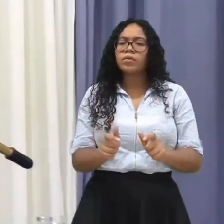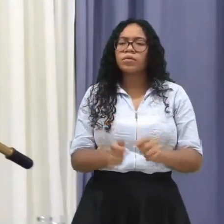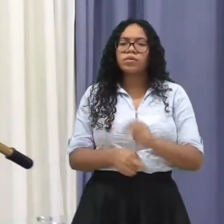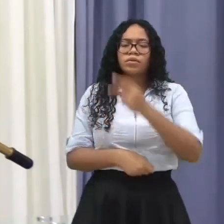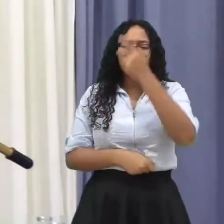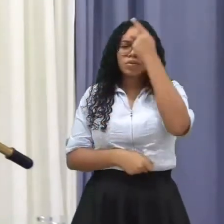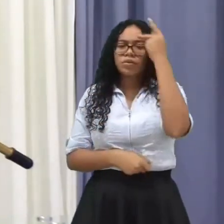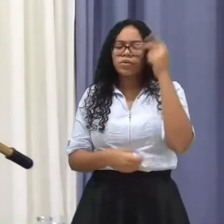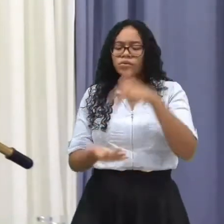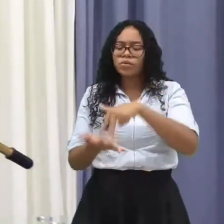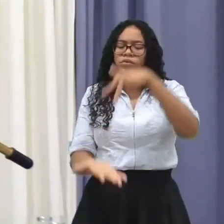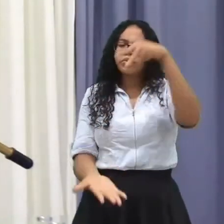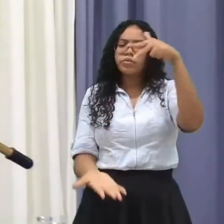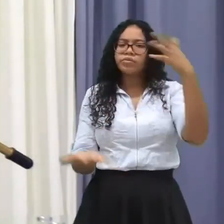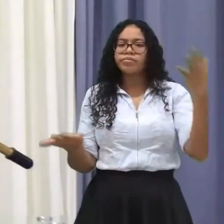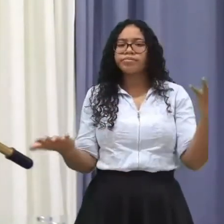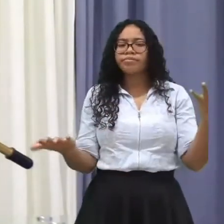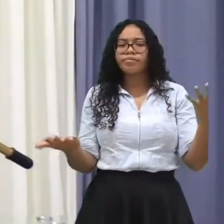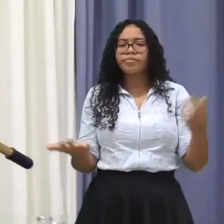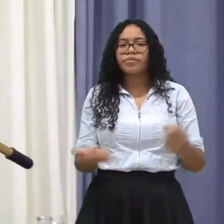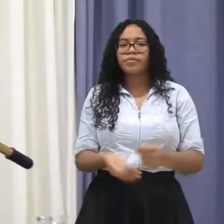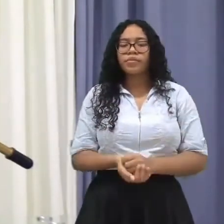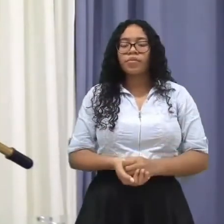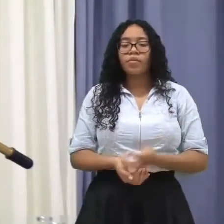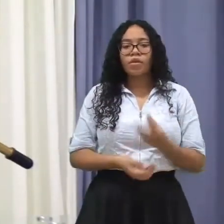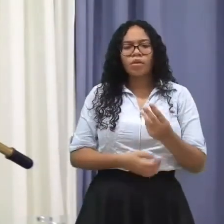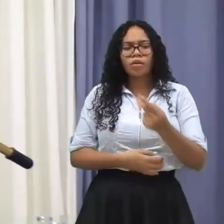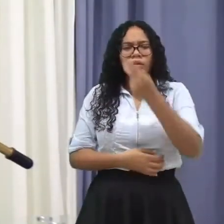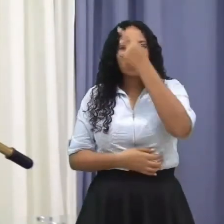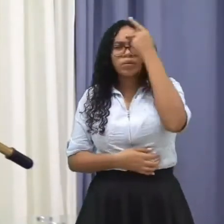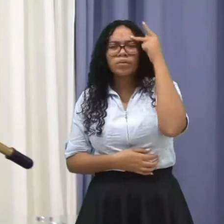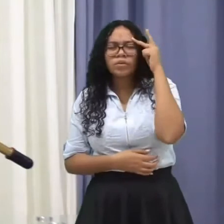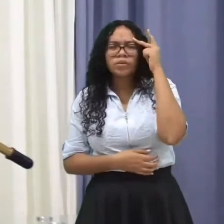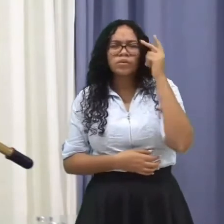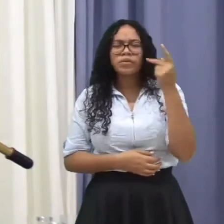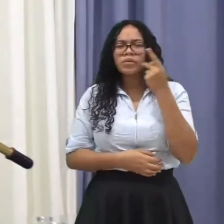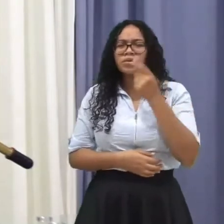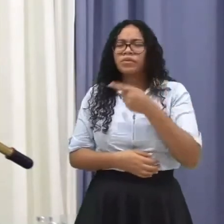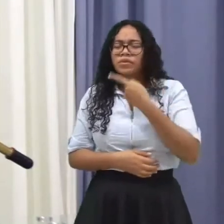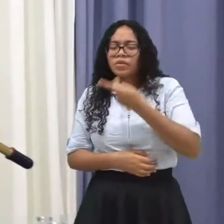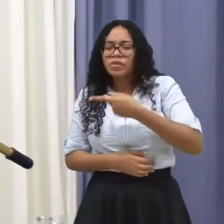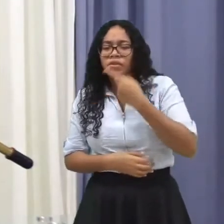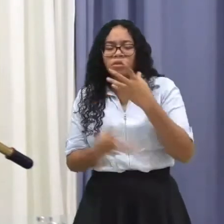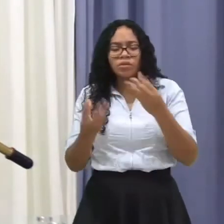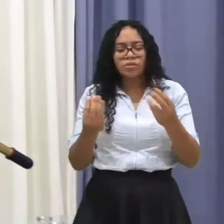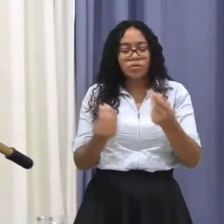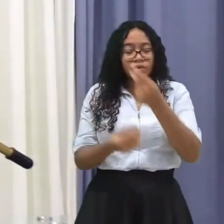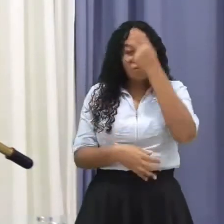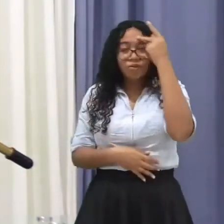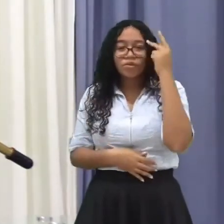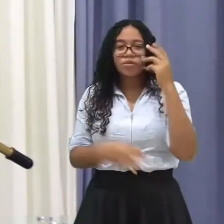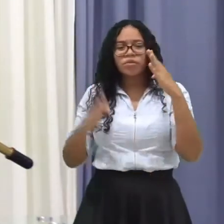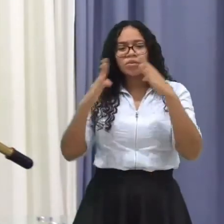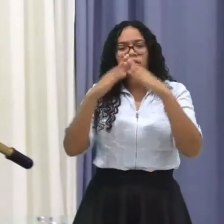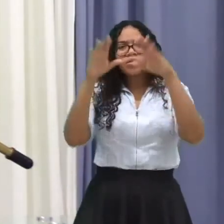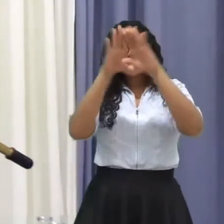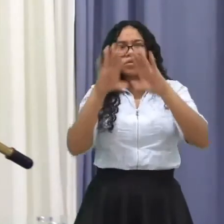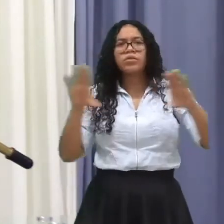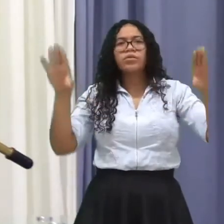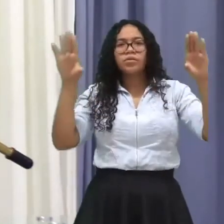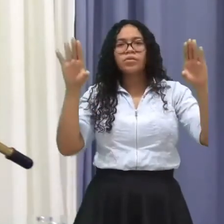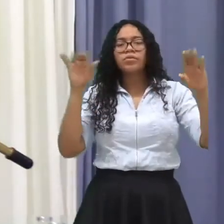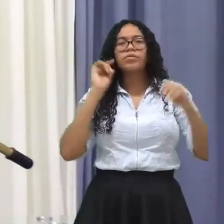arrebatadas, muitos negam que os salvos vão morar no céu e espalham seus